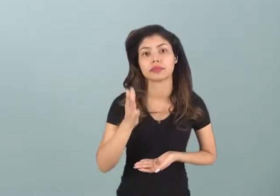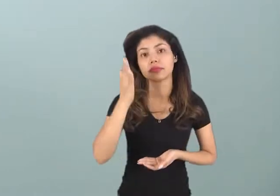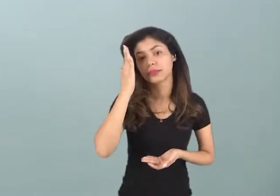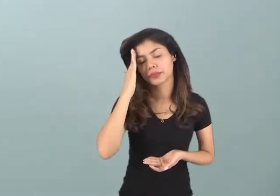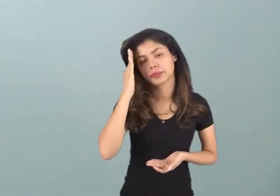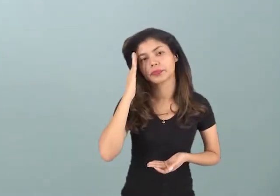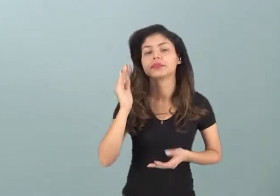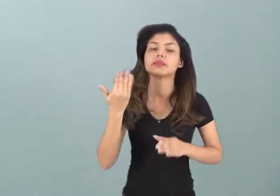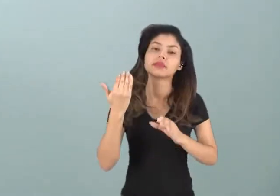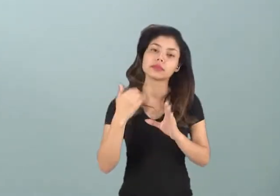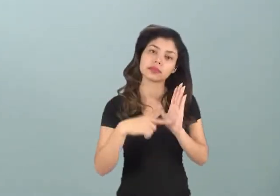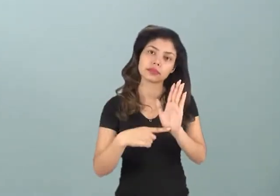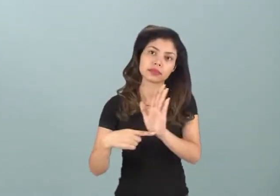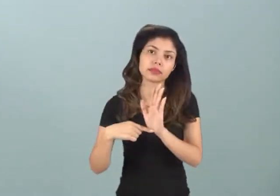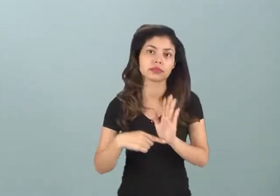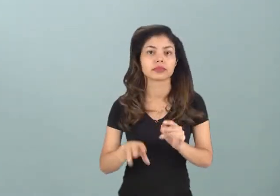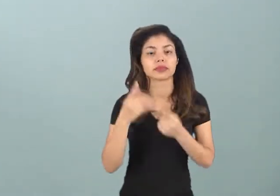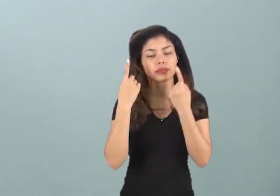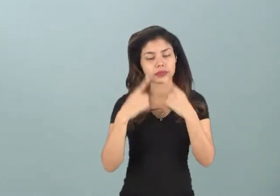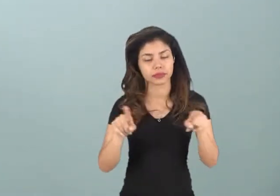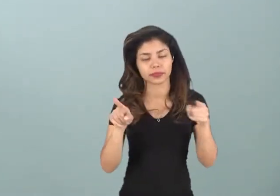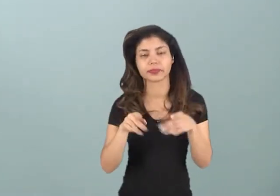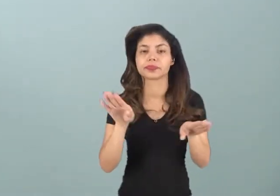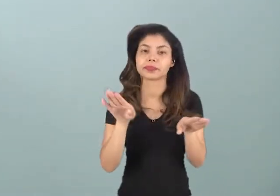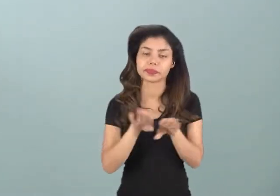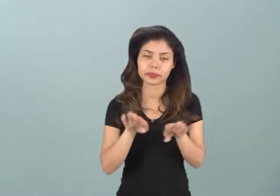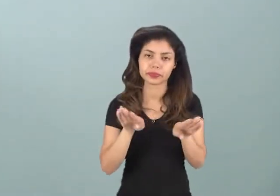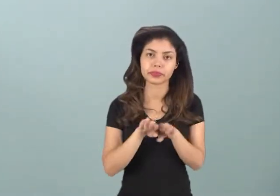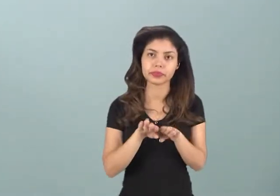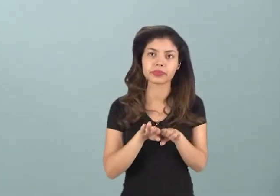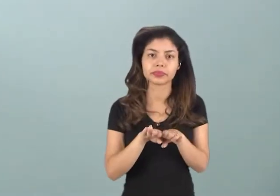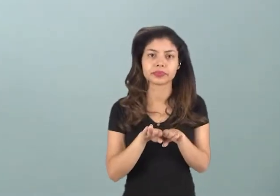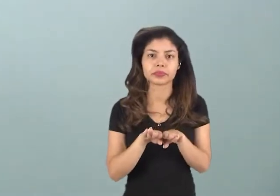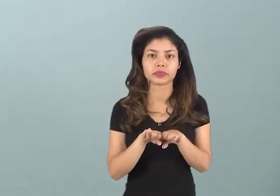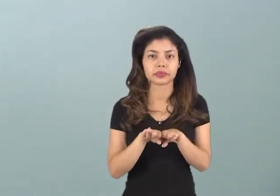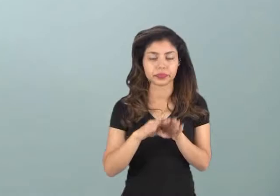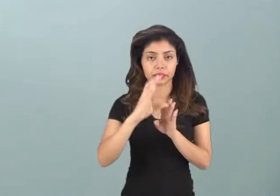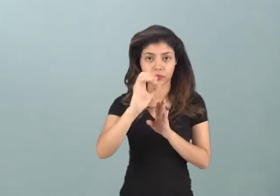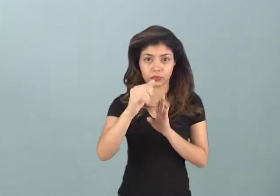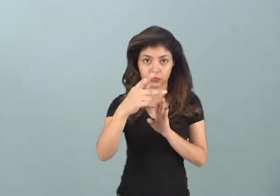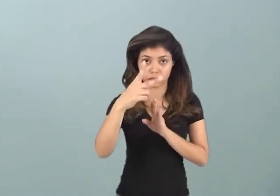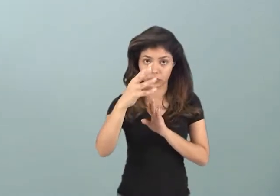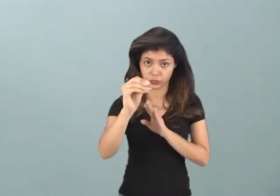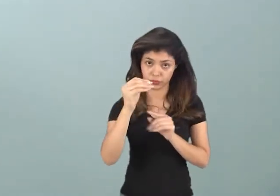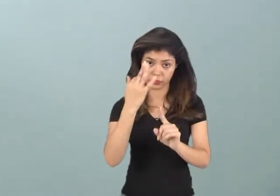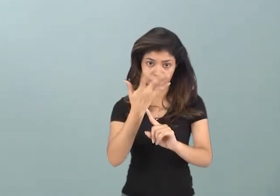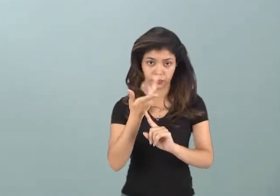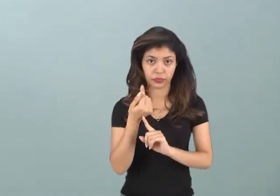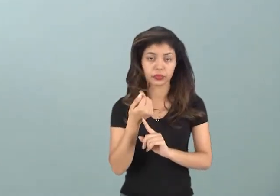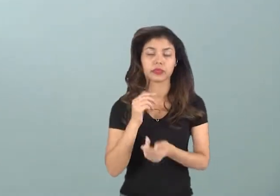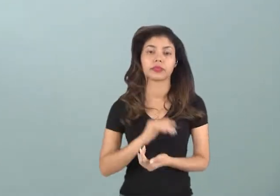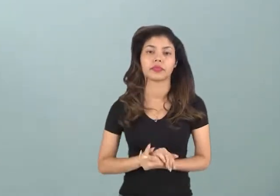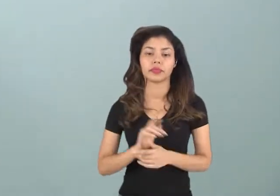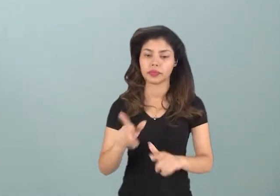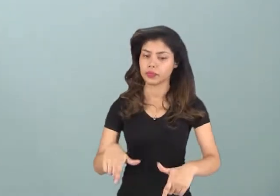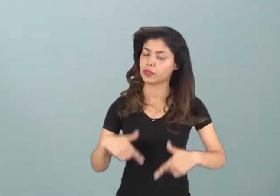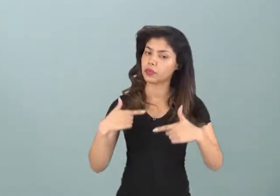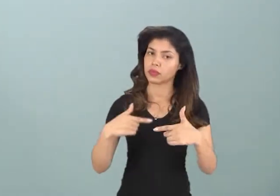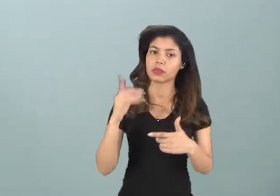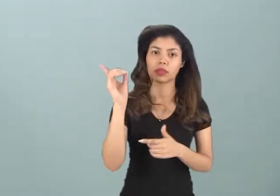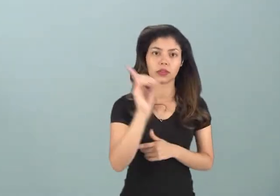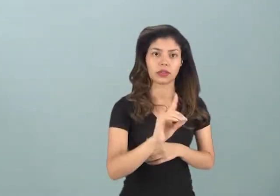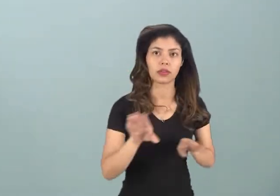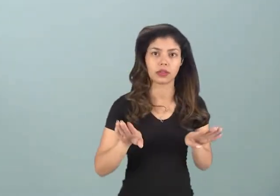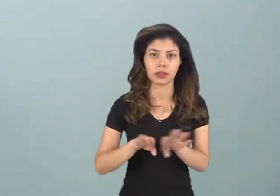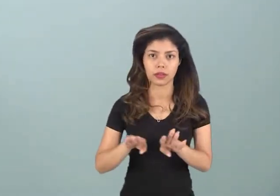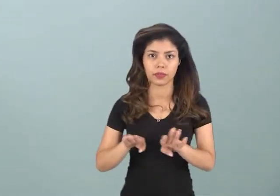a mensagem, que essa galera da música aí também, né, participa do campo artístico e luta muito pelos seus direitos também, vamos